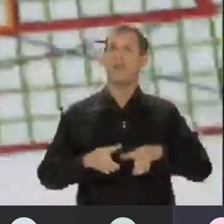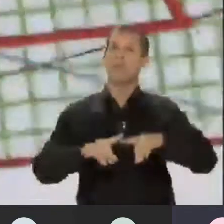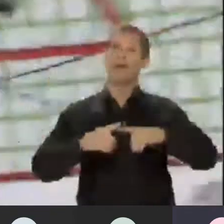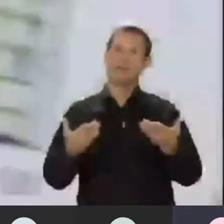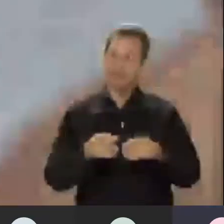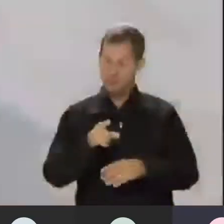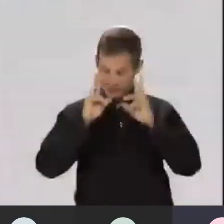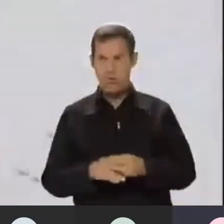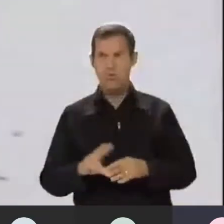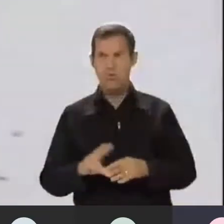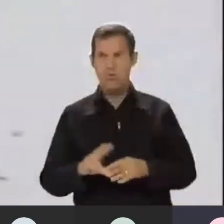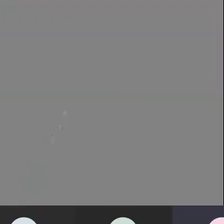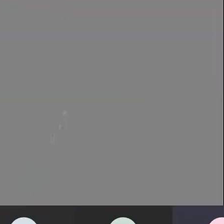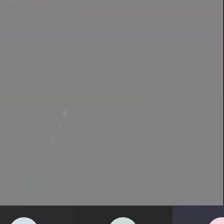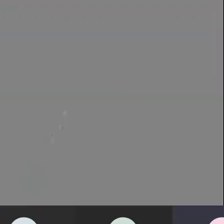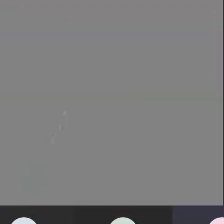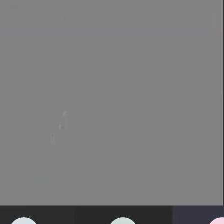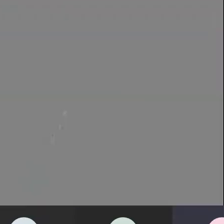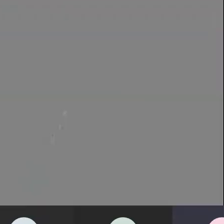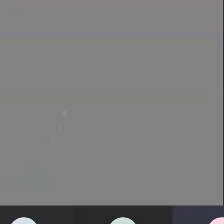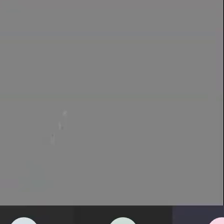atrás para você os valores que